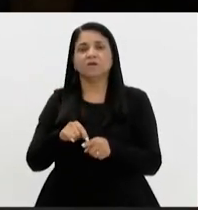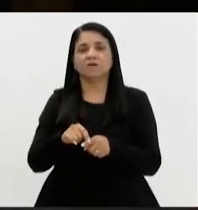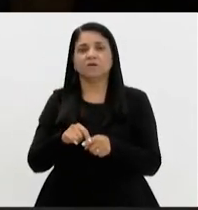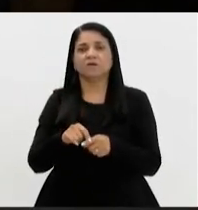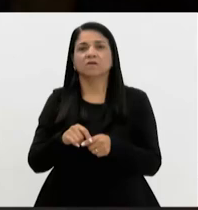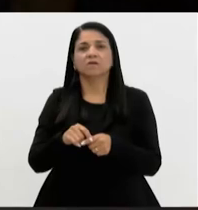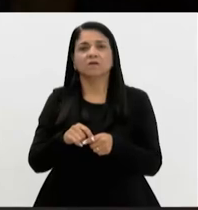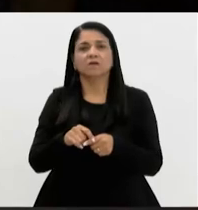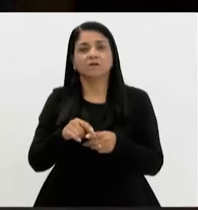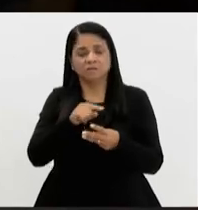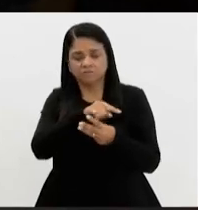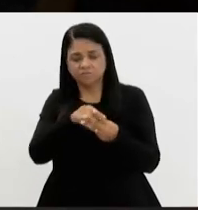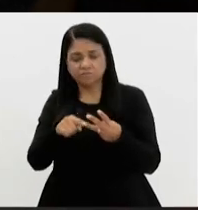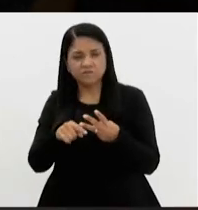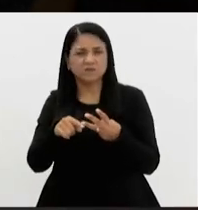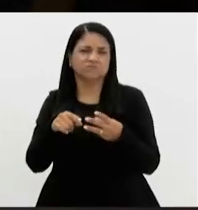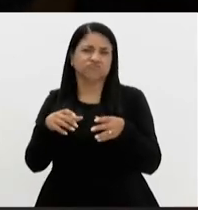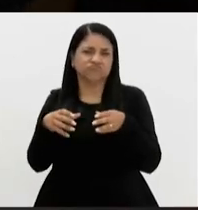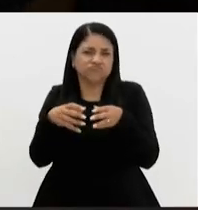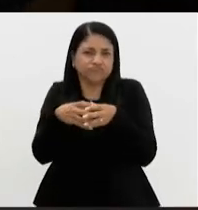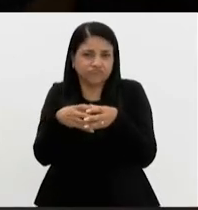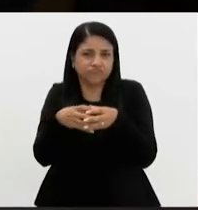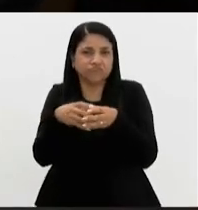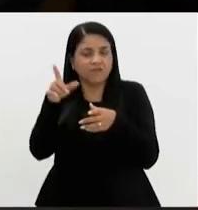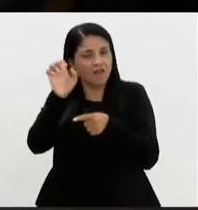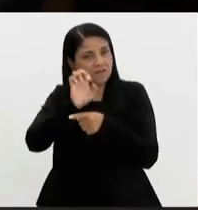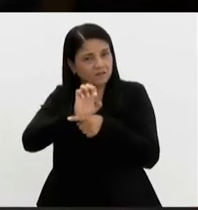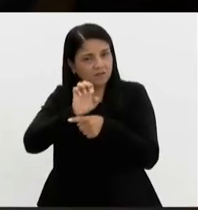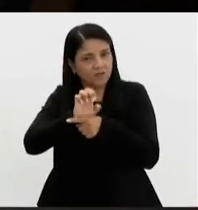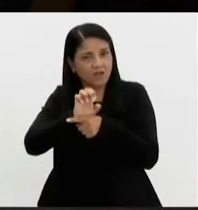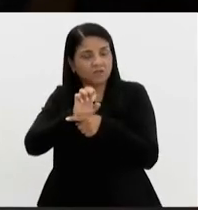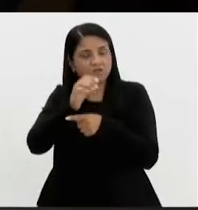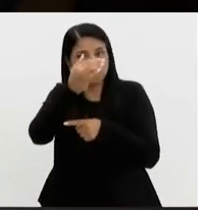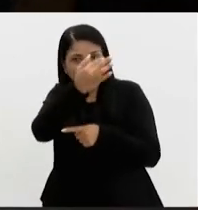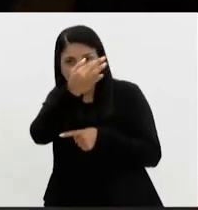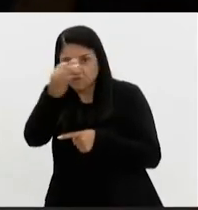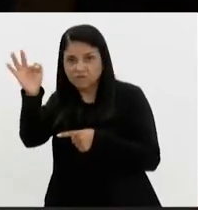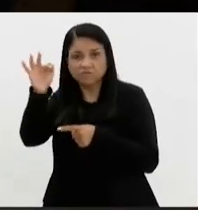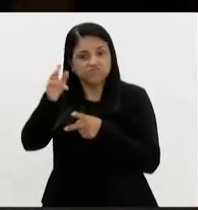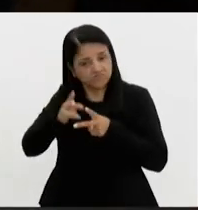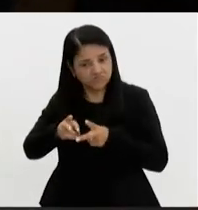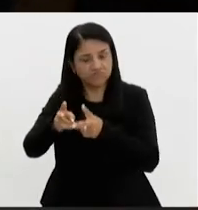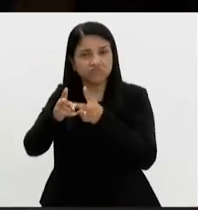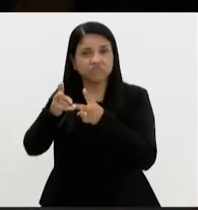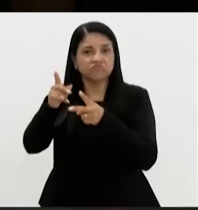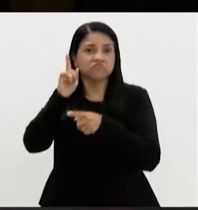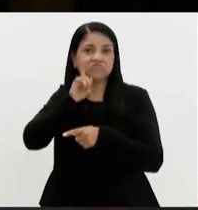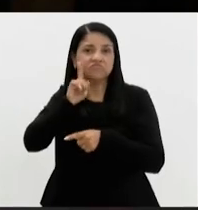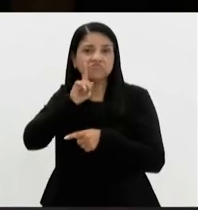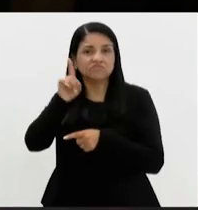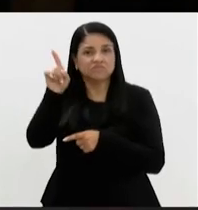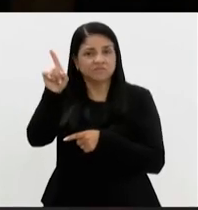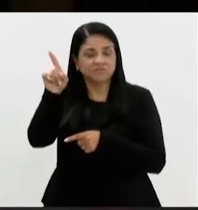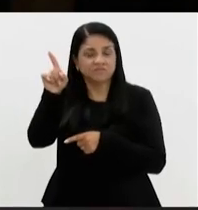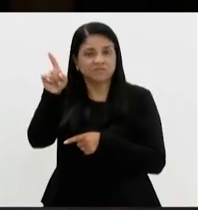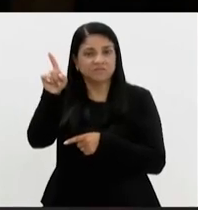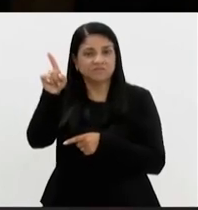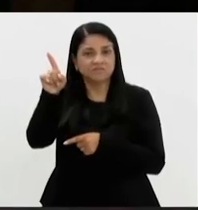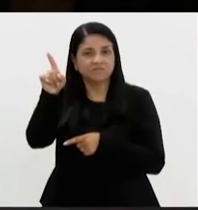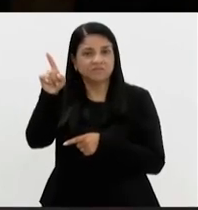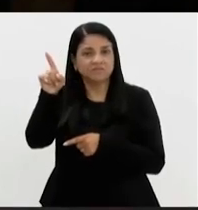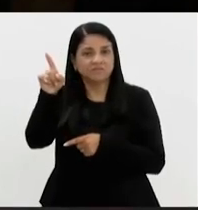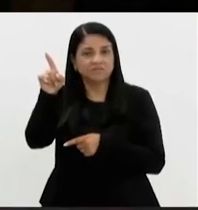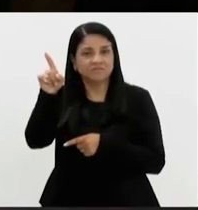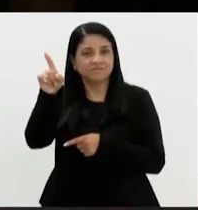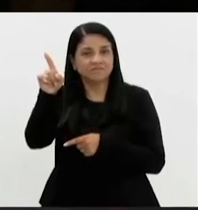originárias os estados Federados mantiveram nos Estados Unidos grande